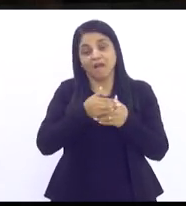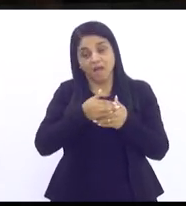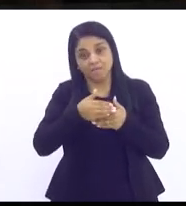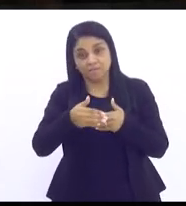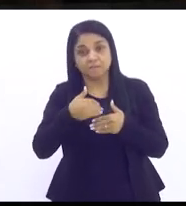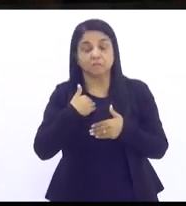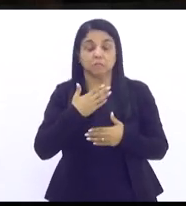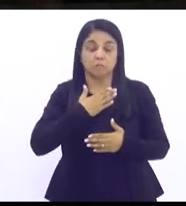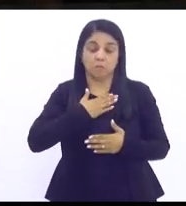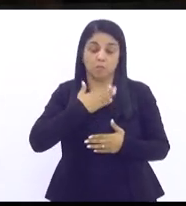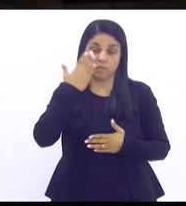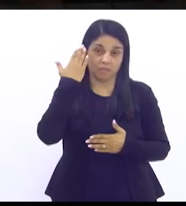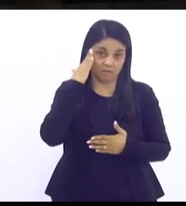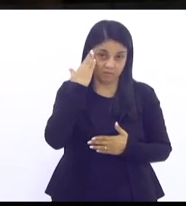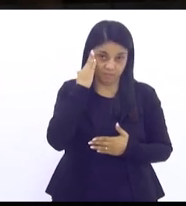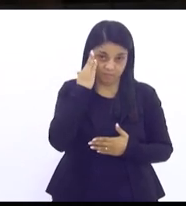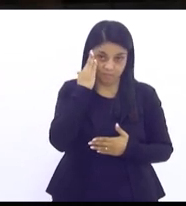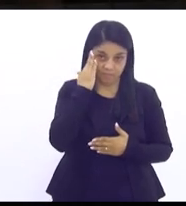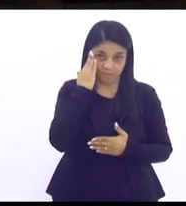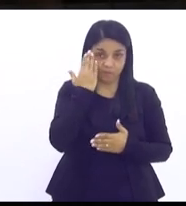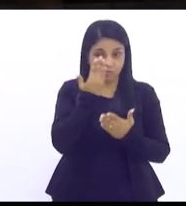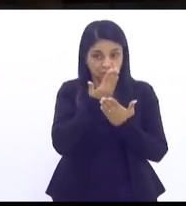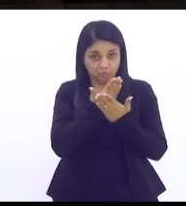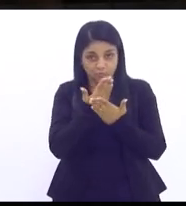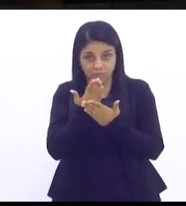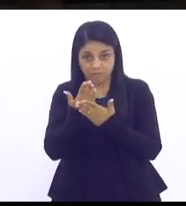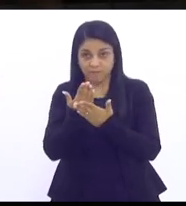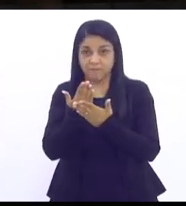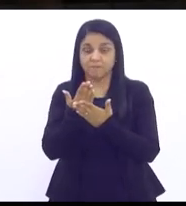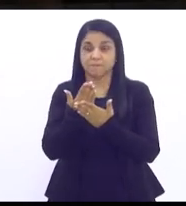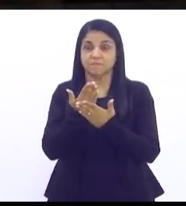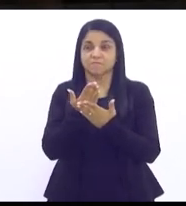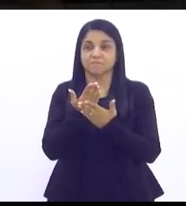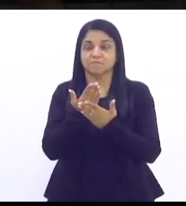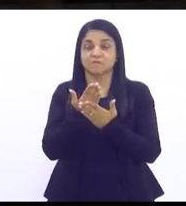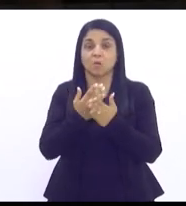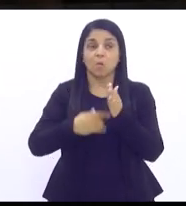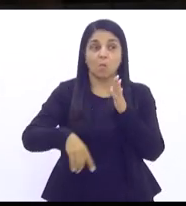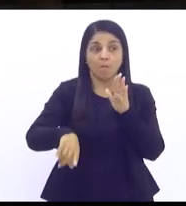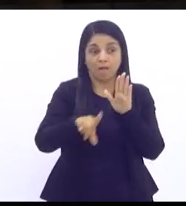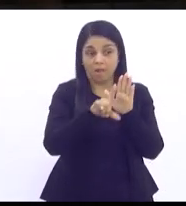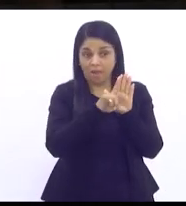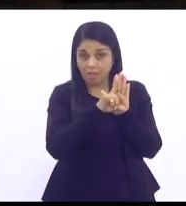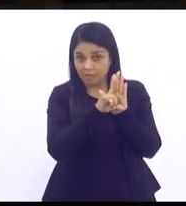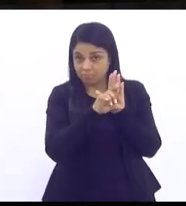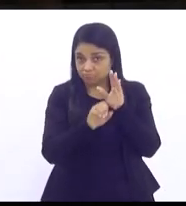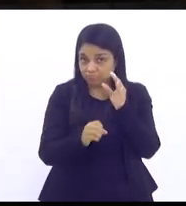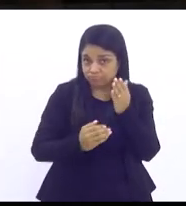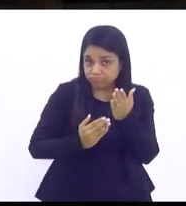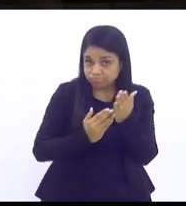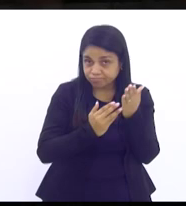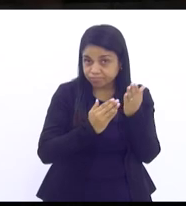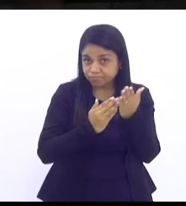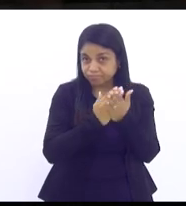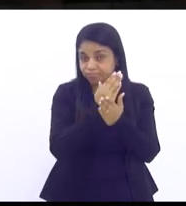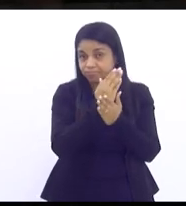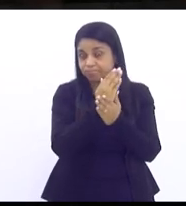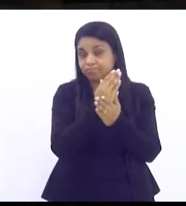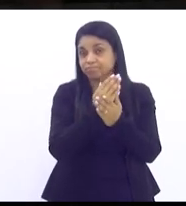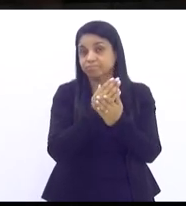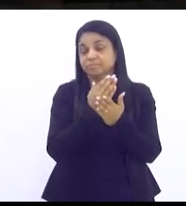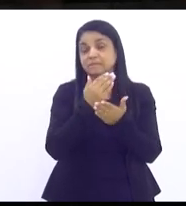entendimento, para editar uma lei, para criar